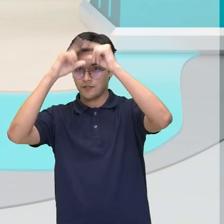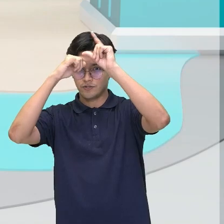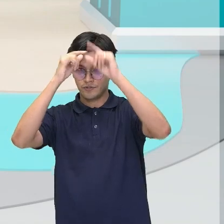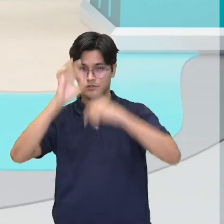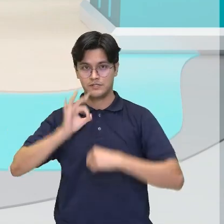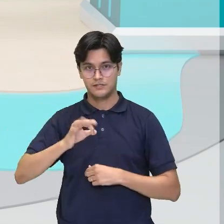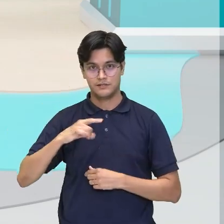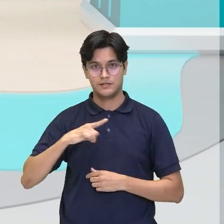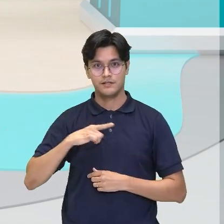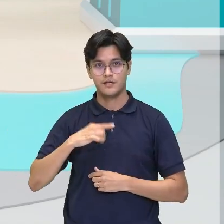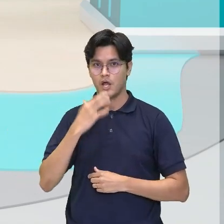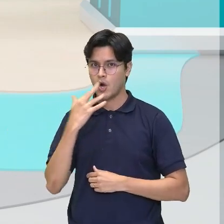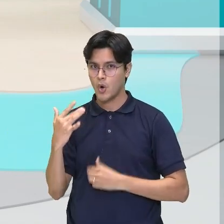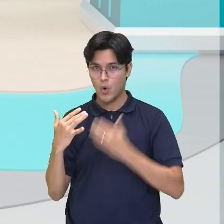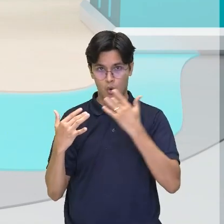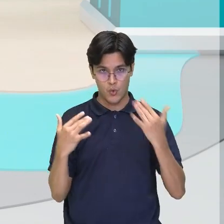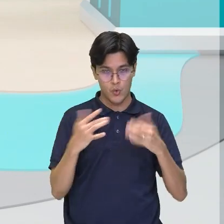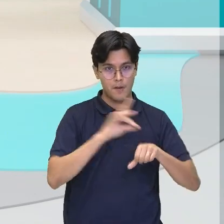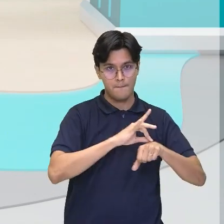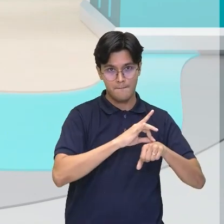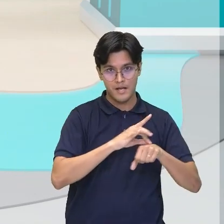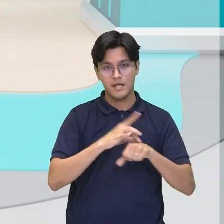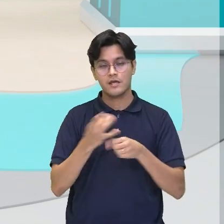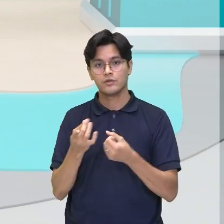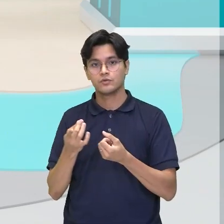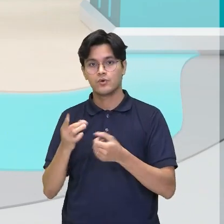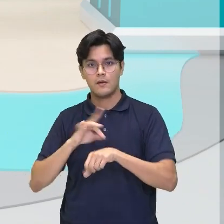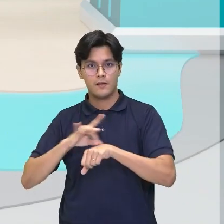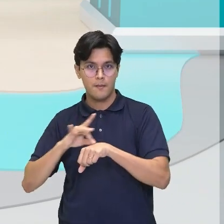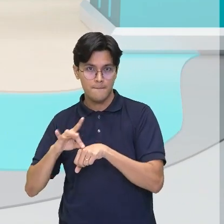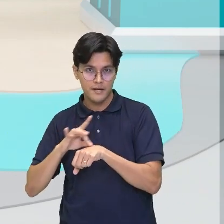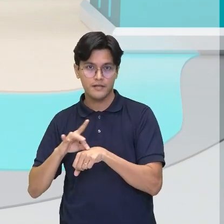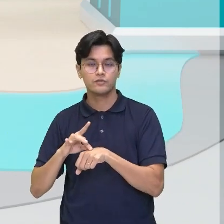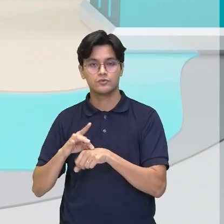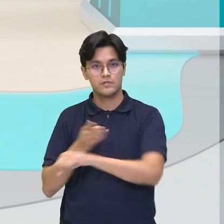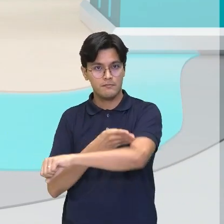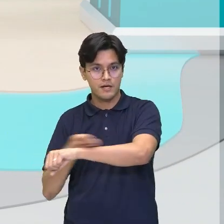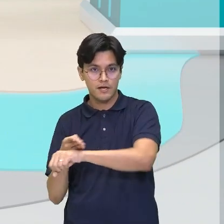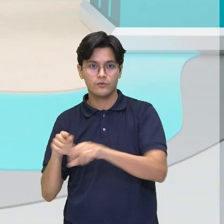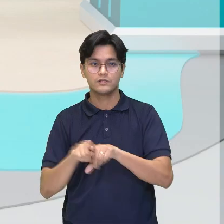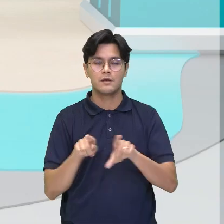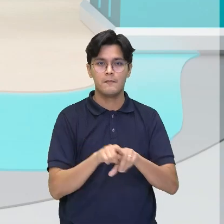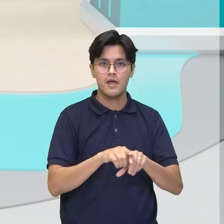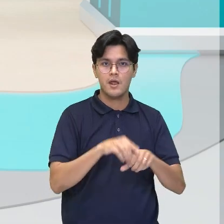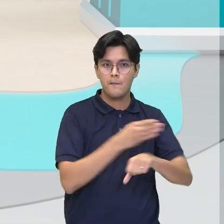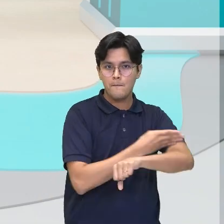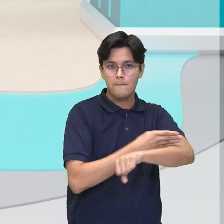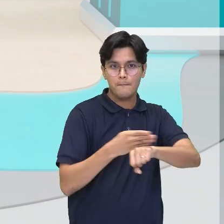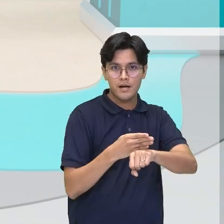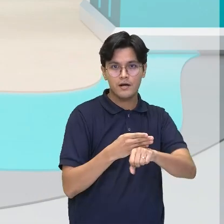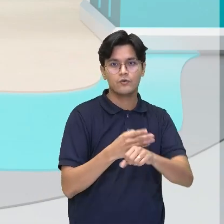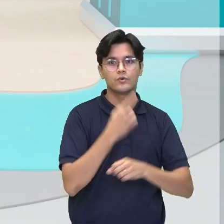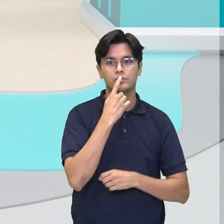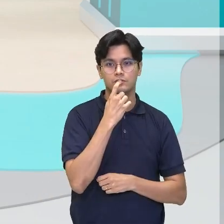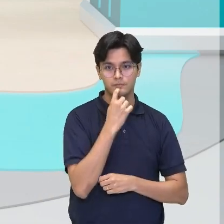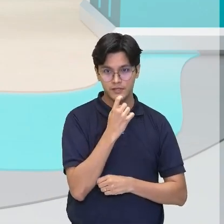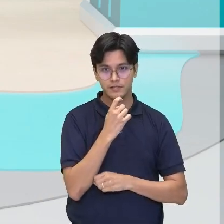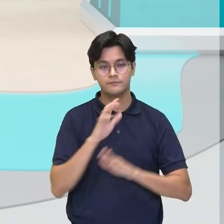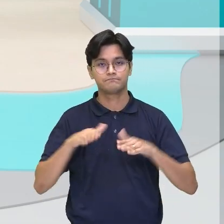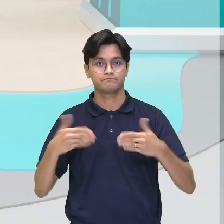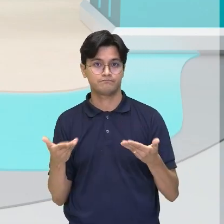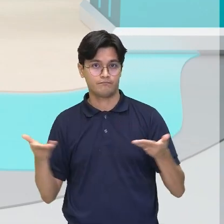e o vermelho, o preto e o azul, ou branco e azul, certo? Então, nesse momento nós falamos das